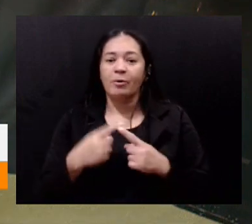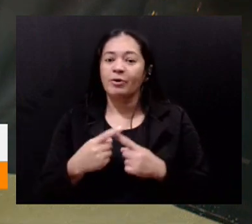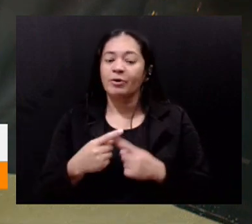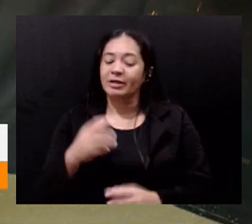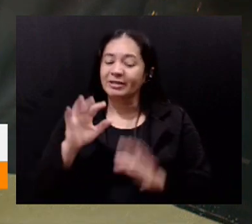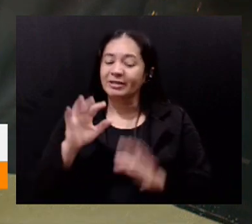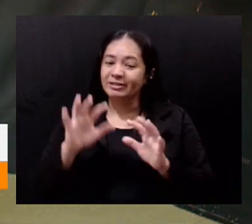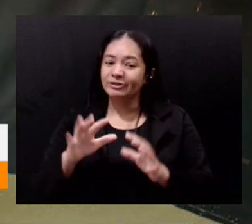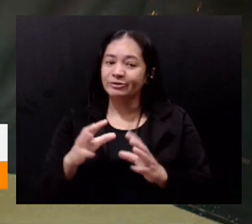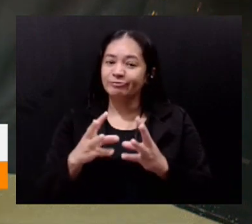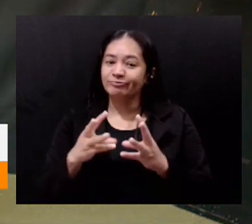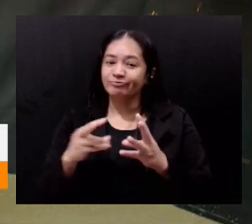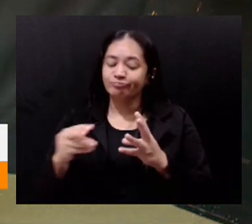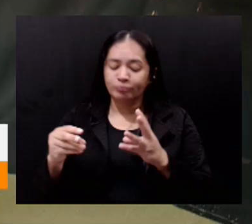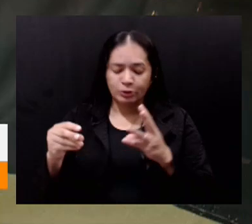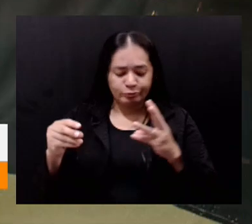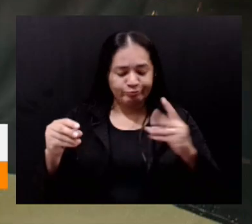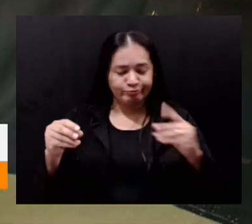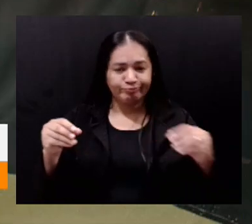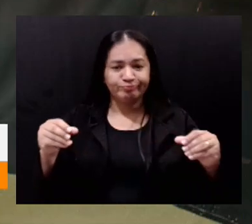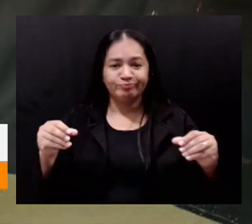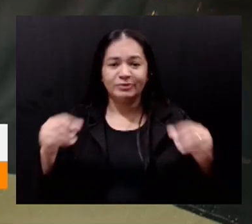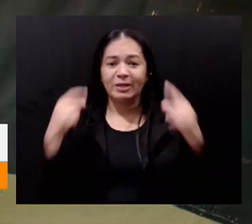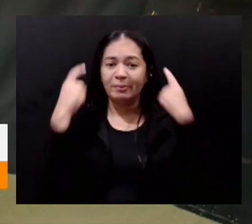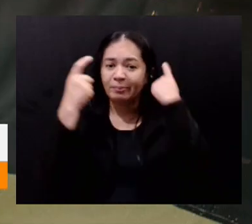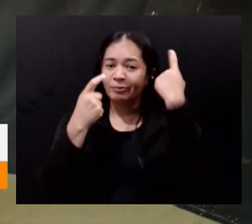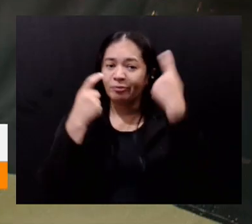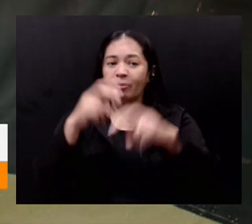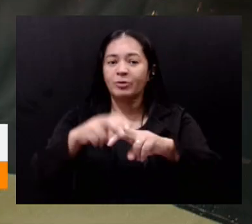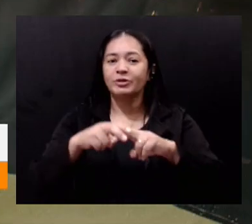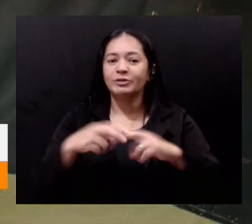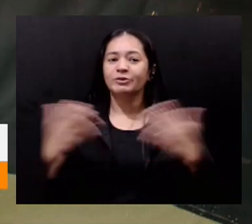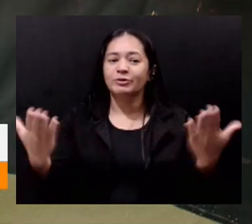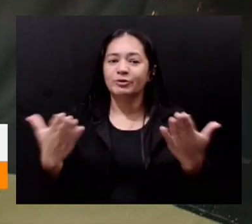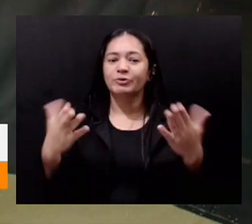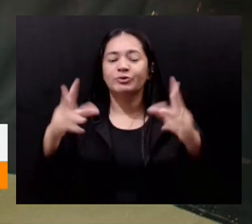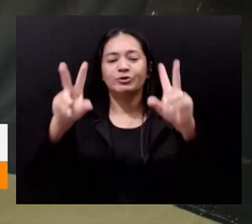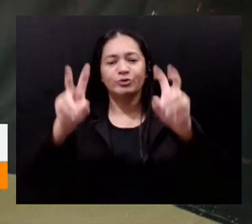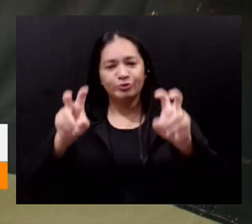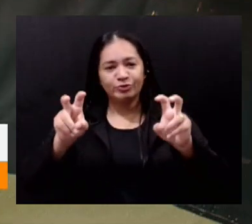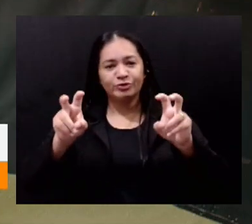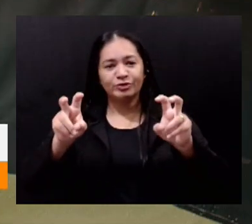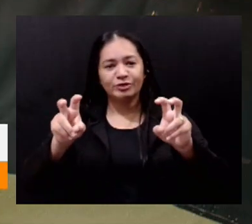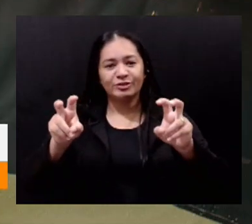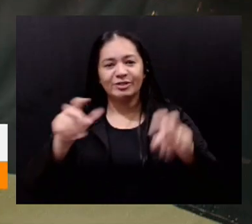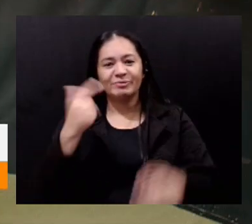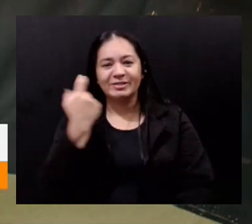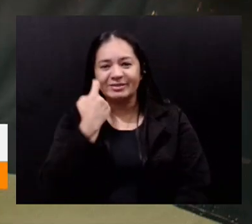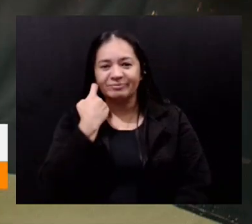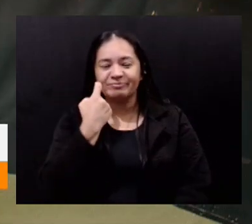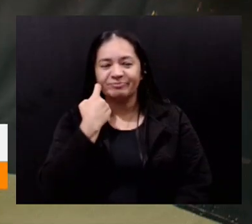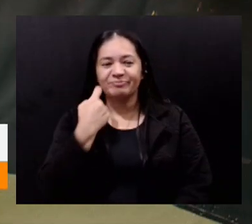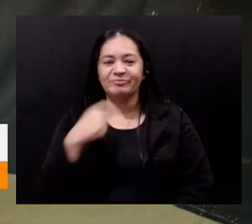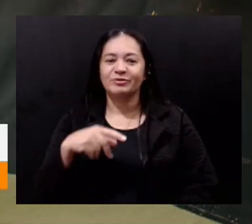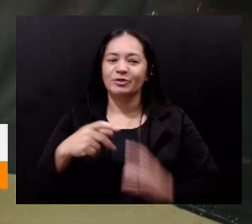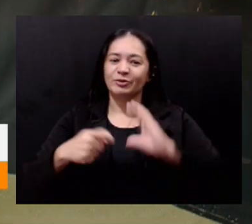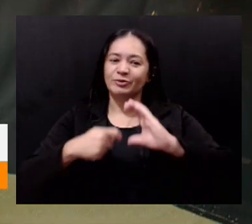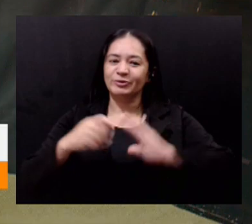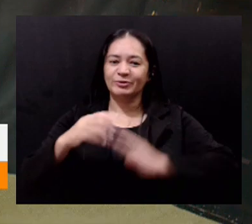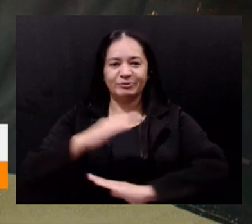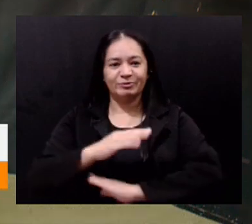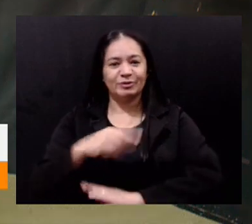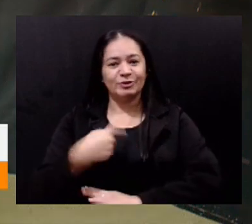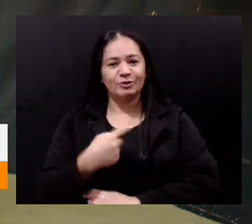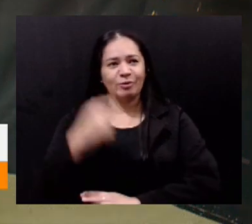muito preocupante. E é por esse motivo que a gente traz esse tema nessa sexta-feira aqui no nosso Estúdio Câmara para a gente refletir um pouquinho,